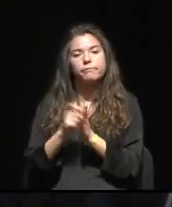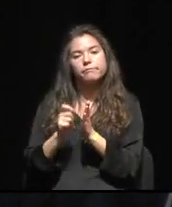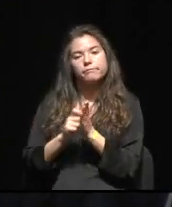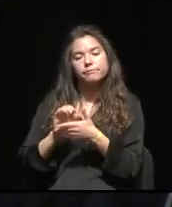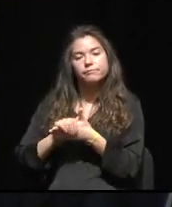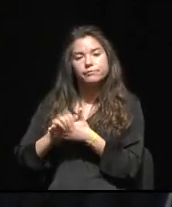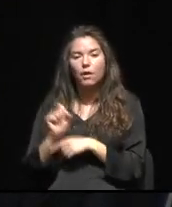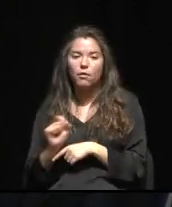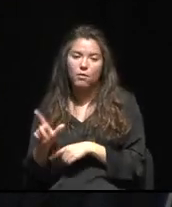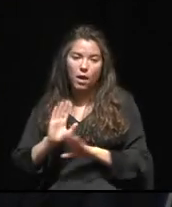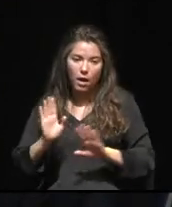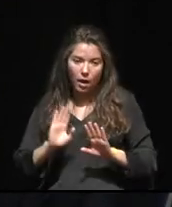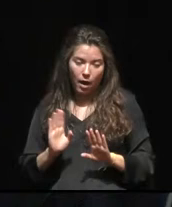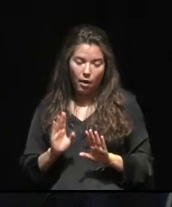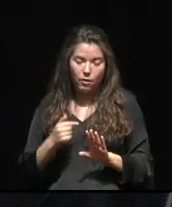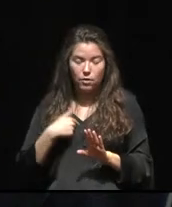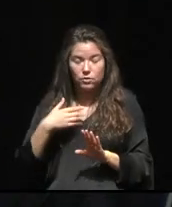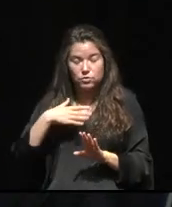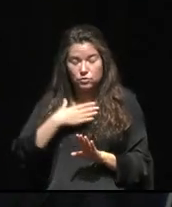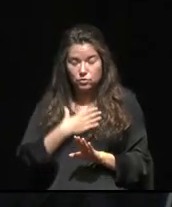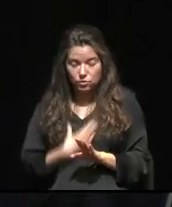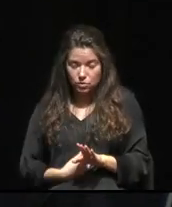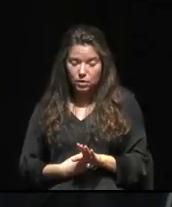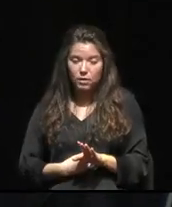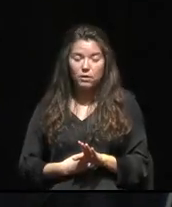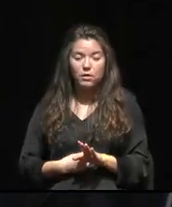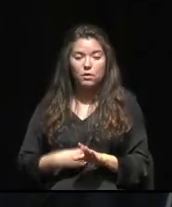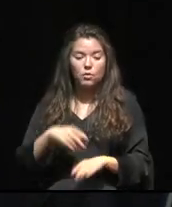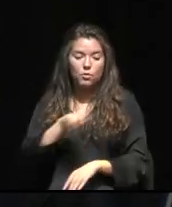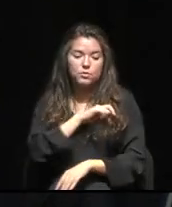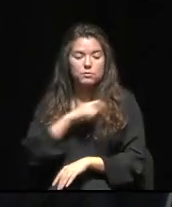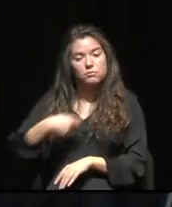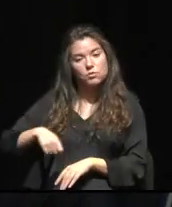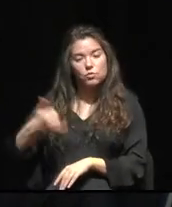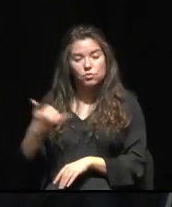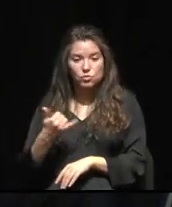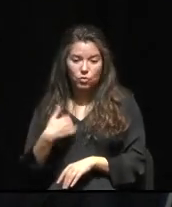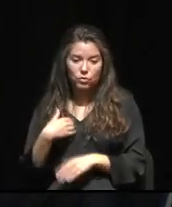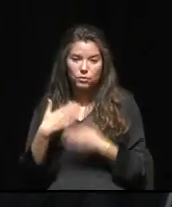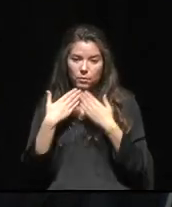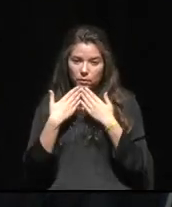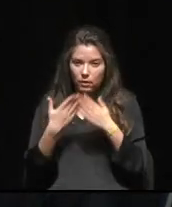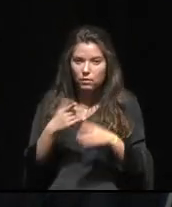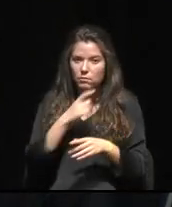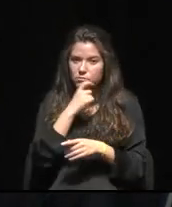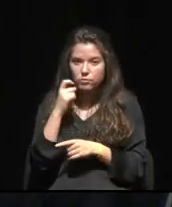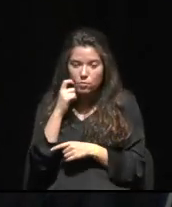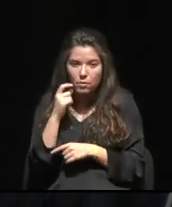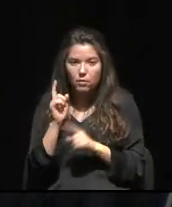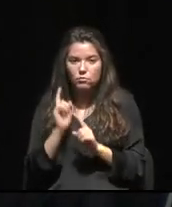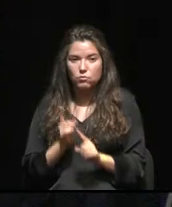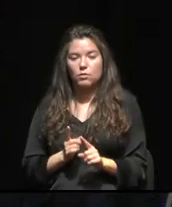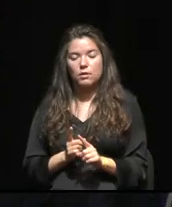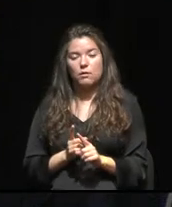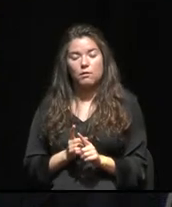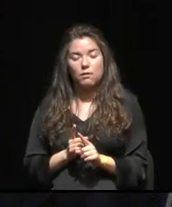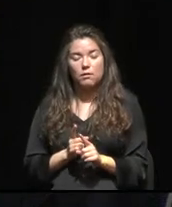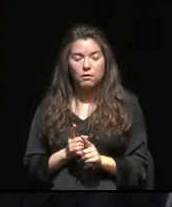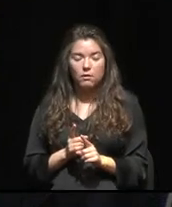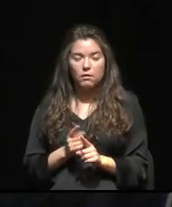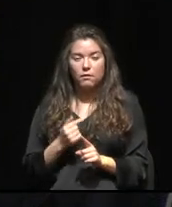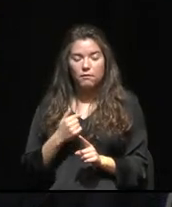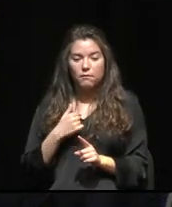portanto aquilo que gostávamos era que o Senhor o Senhor vice-presidente pudesse Assumir o compromisso de que iria